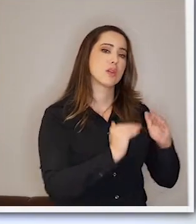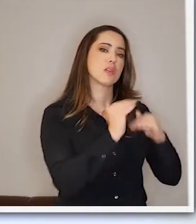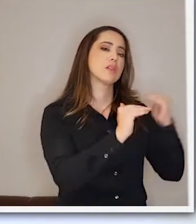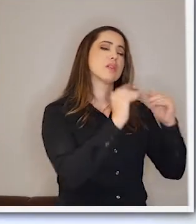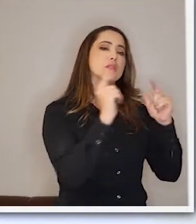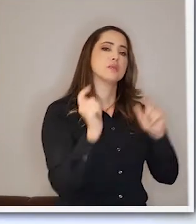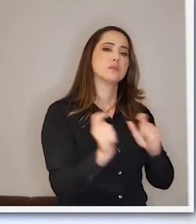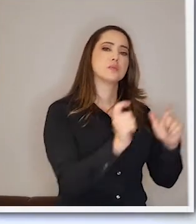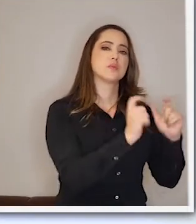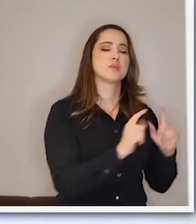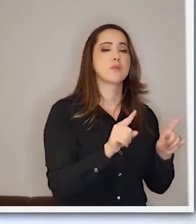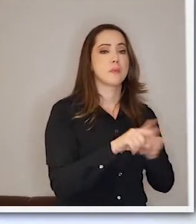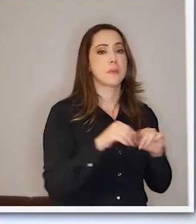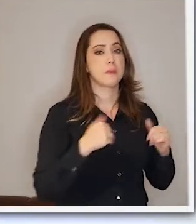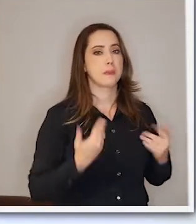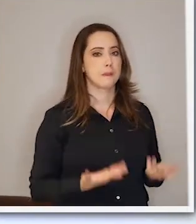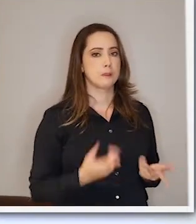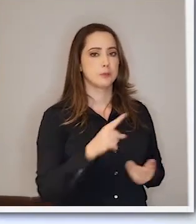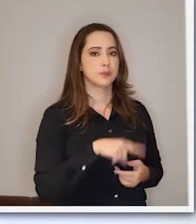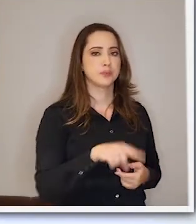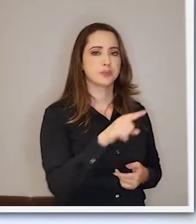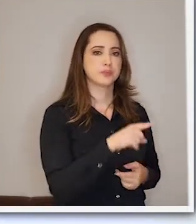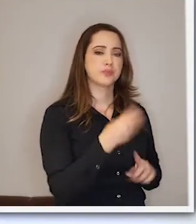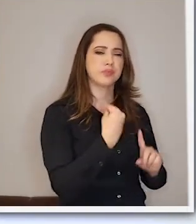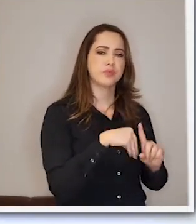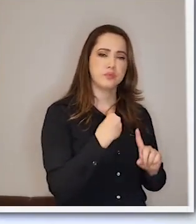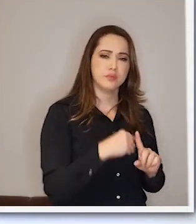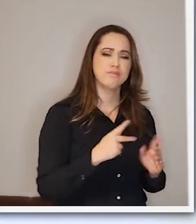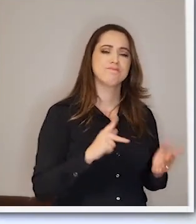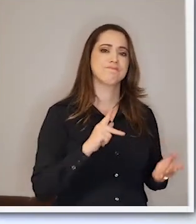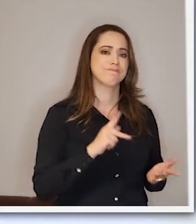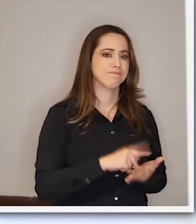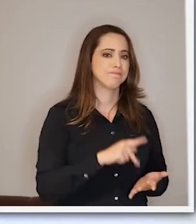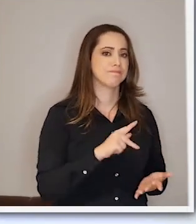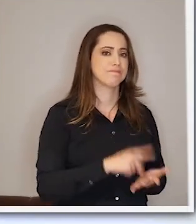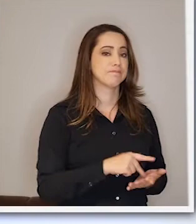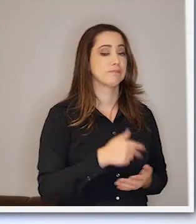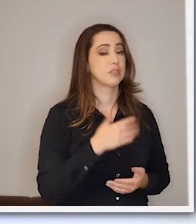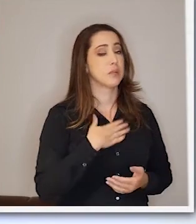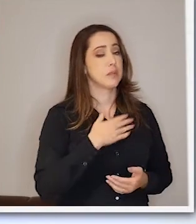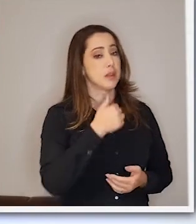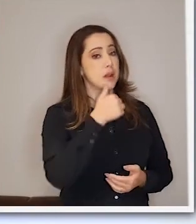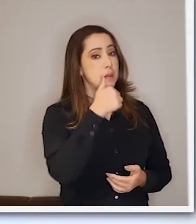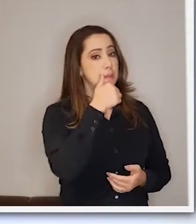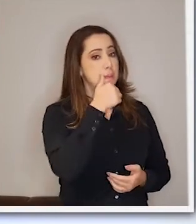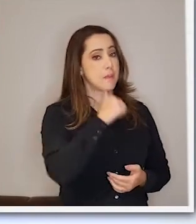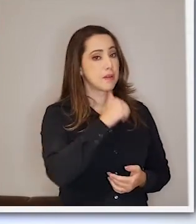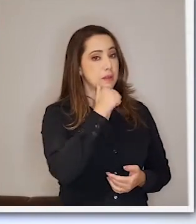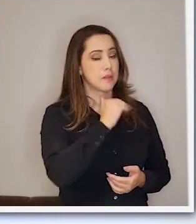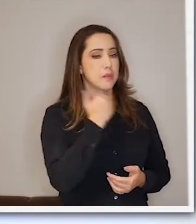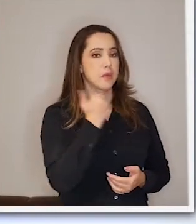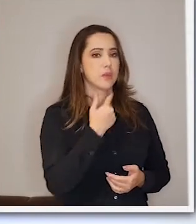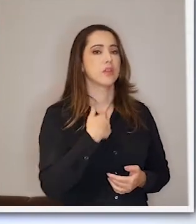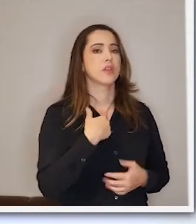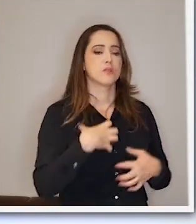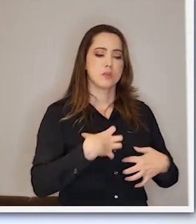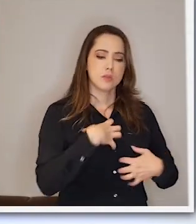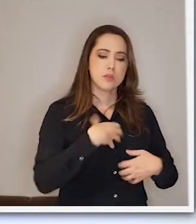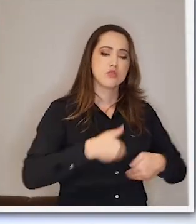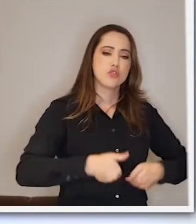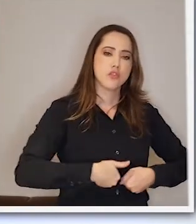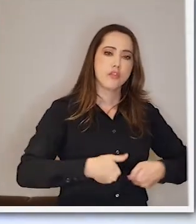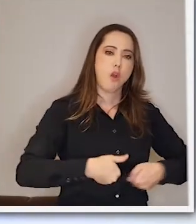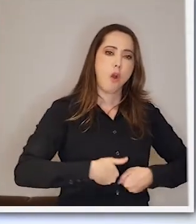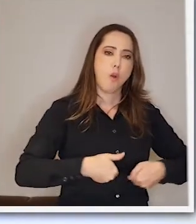eu cresço nesse estado, nessa situação de vulnerabilidade. Minha mãe falece, então a gente passa